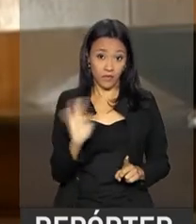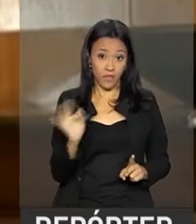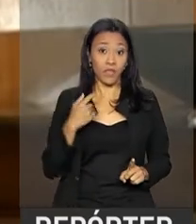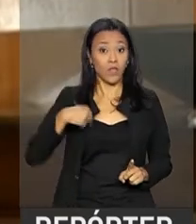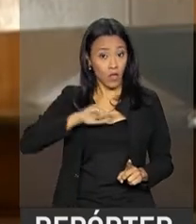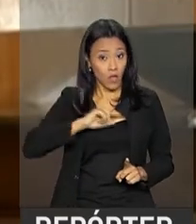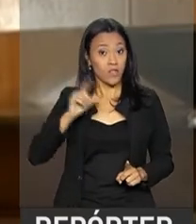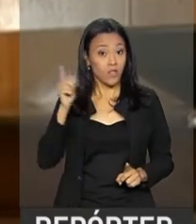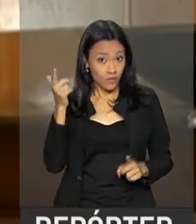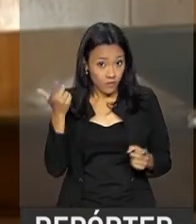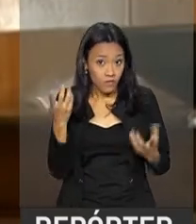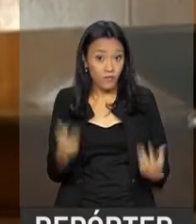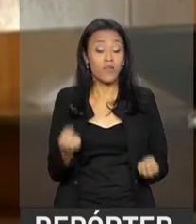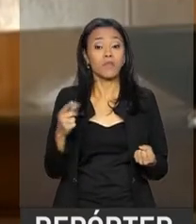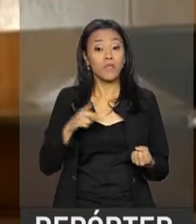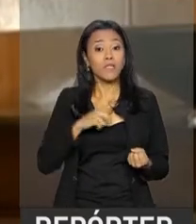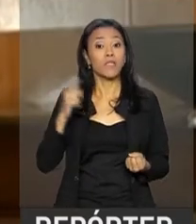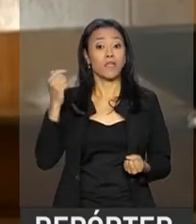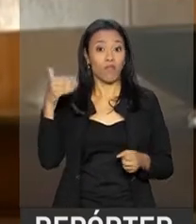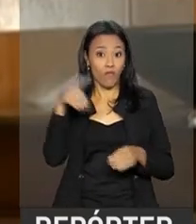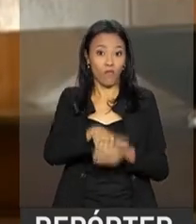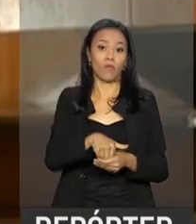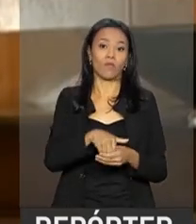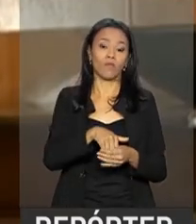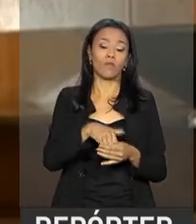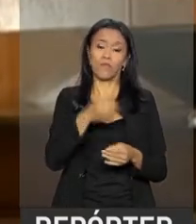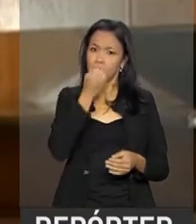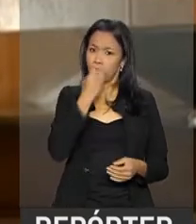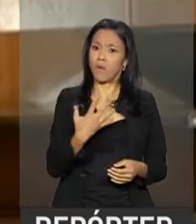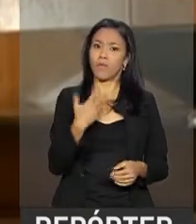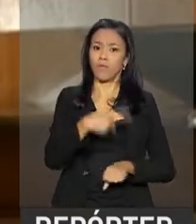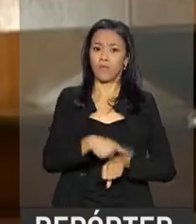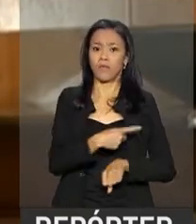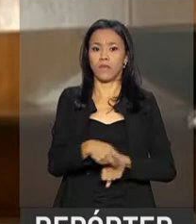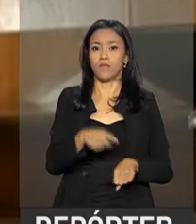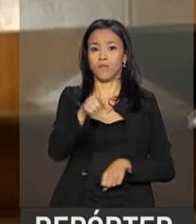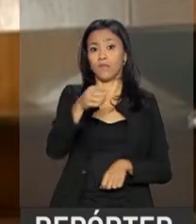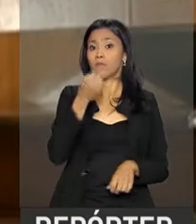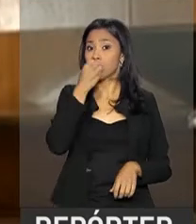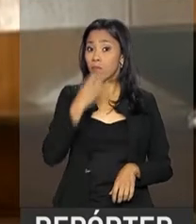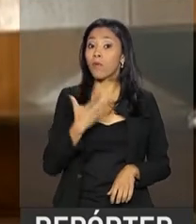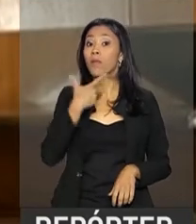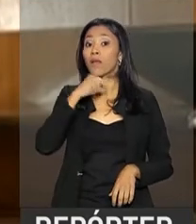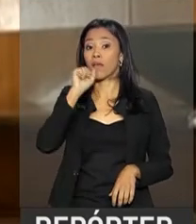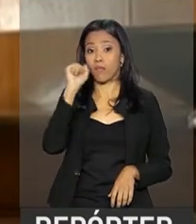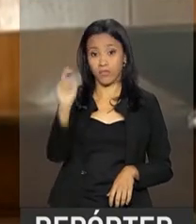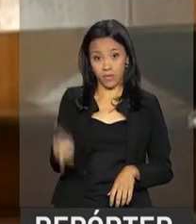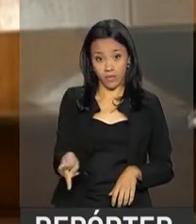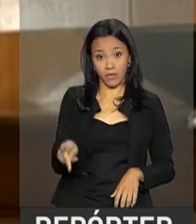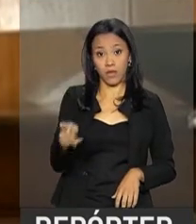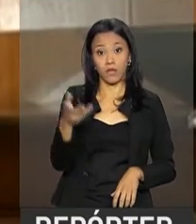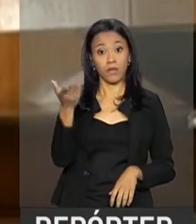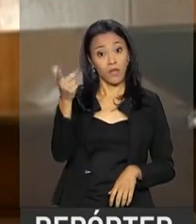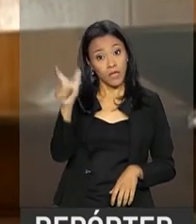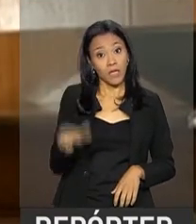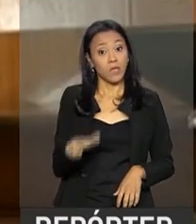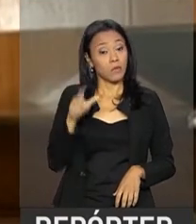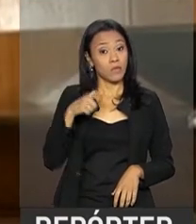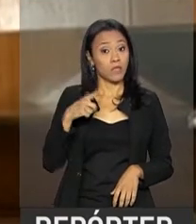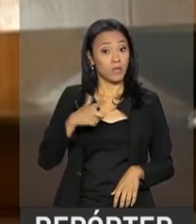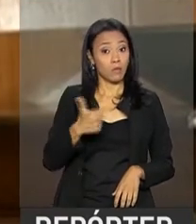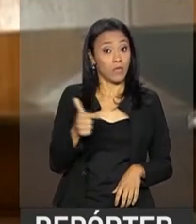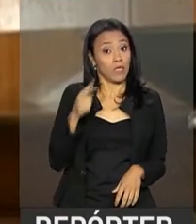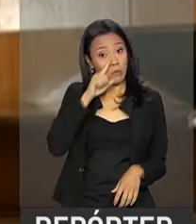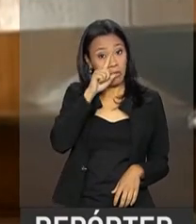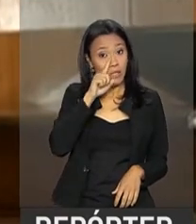temos votos suficientes para voltar vai ser bom para o país mas especialmente caiana vai ser bom para o aposentado porque ele não corre risco de perder